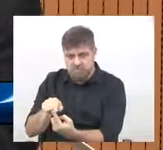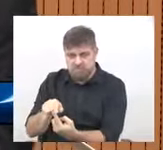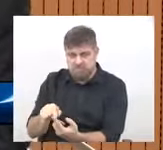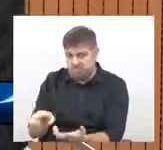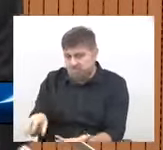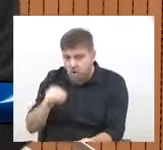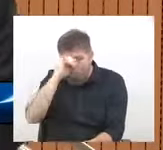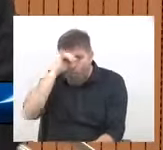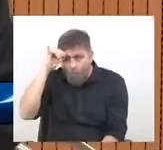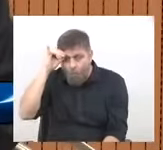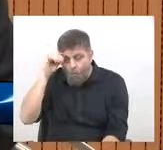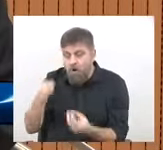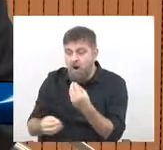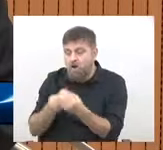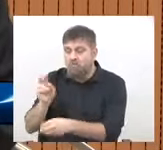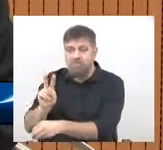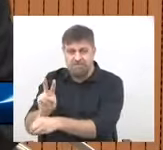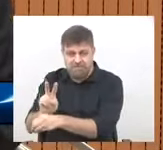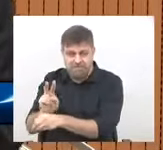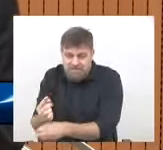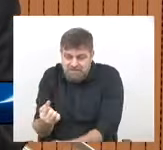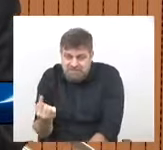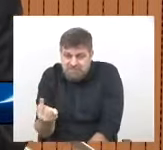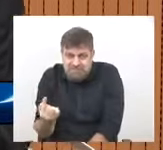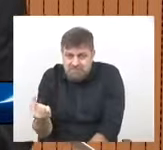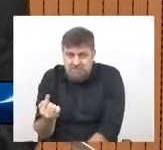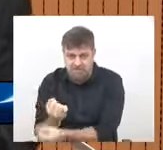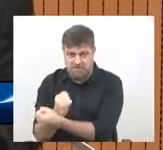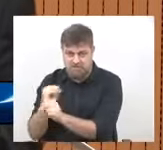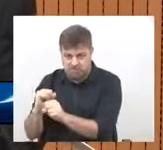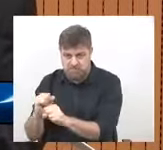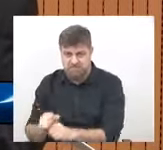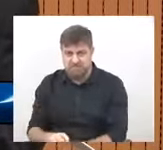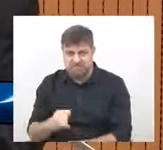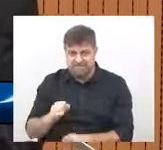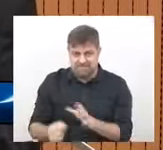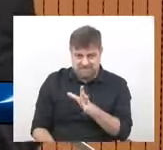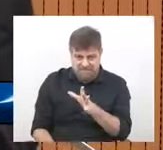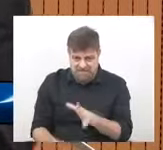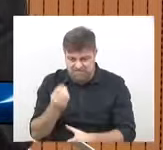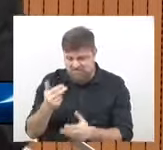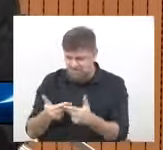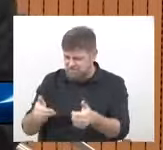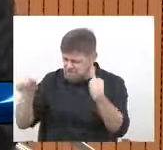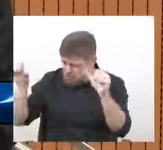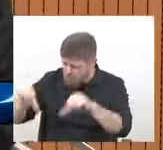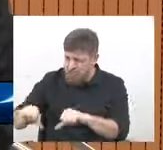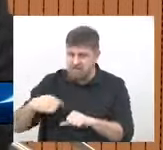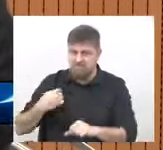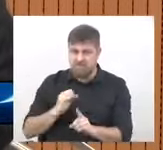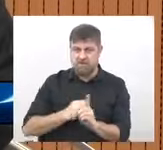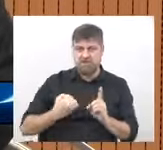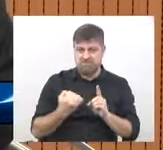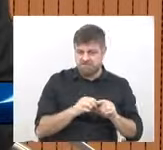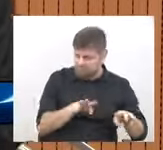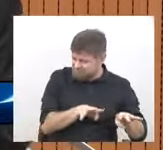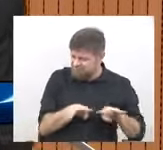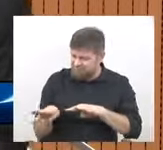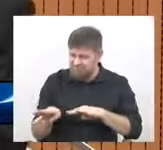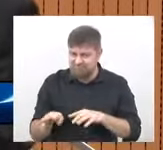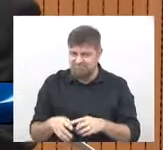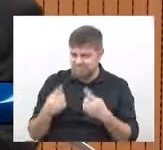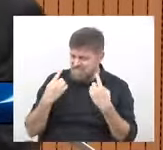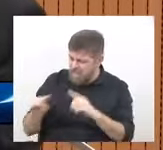realmente condições de se defender sejam defendidos, e quando acontecer coisas desse tipo, que a nossa sociedade se levante e